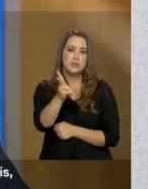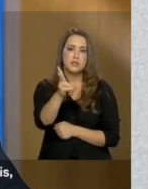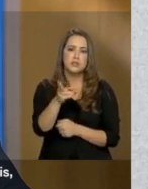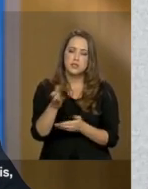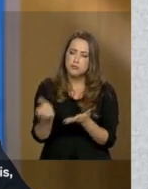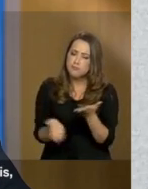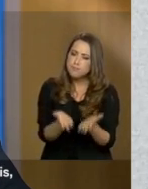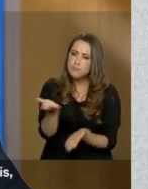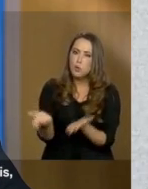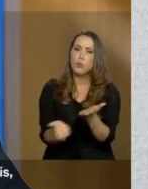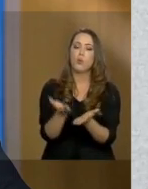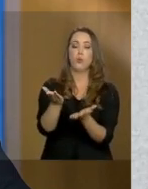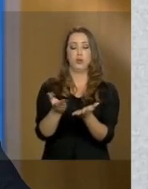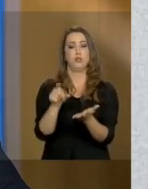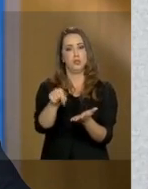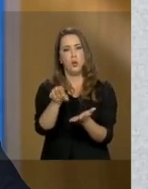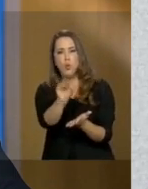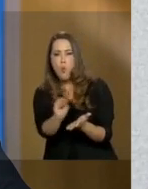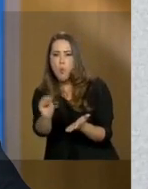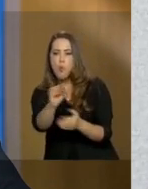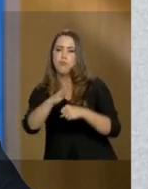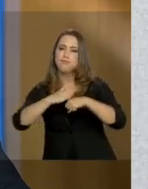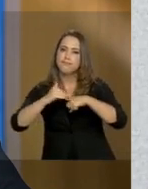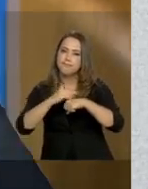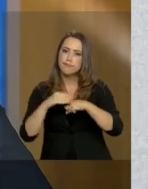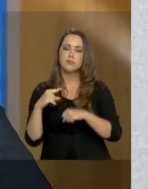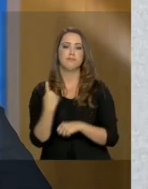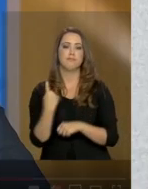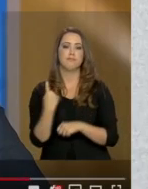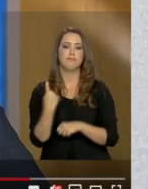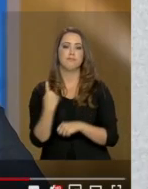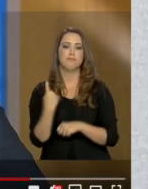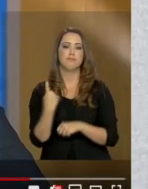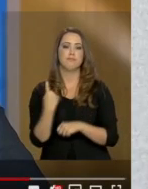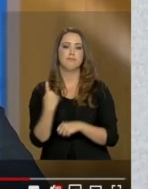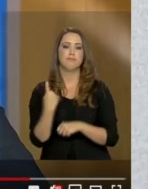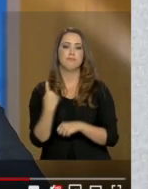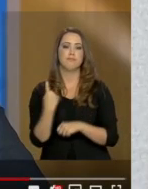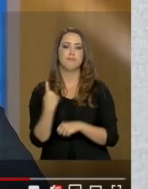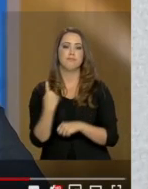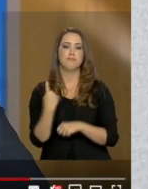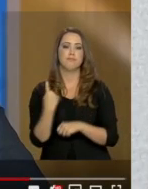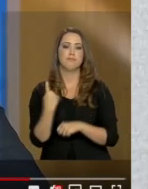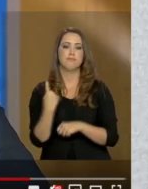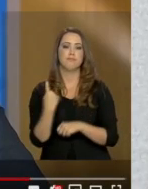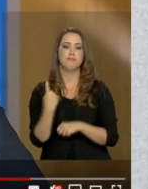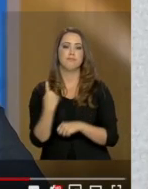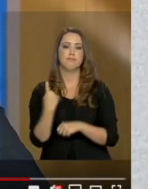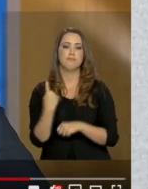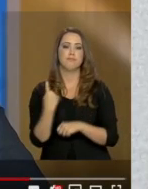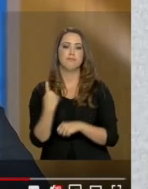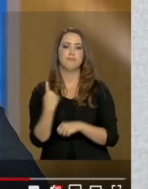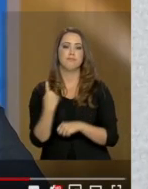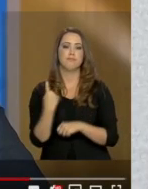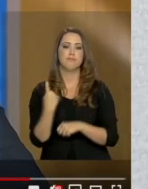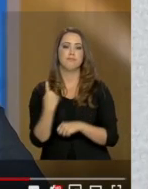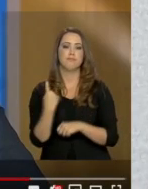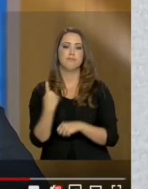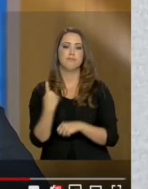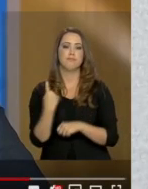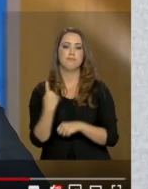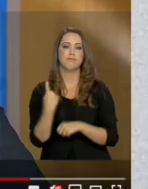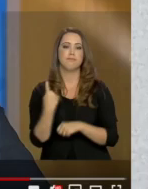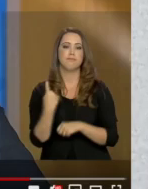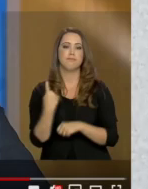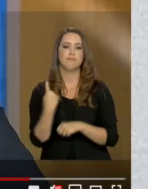nos recebem nos hospitais, nos tratam e nos confortam. Sim. Sério, os médicos devem estar assim, os profissionais da saúde, meu Deus, o que